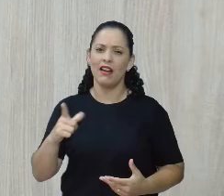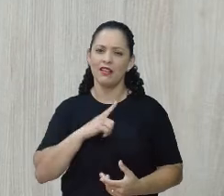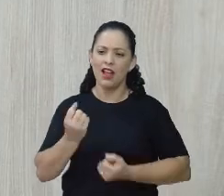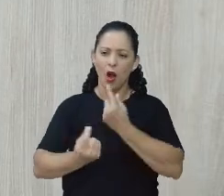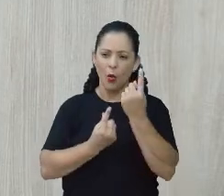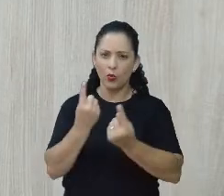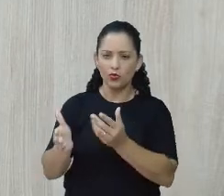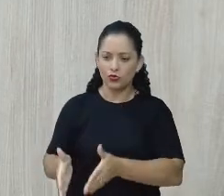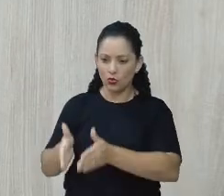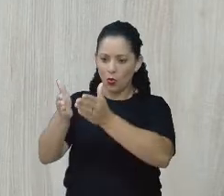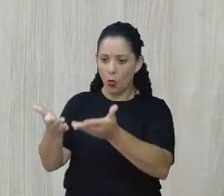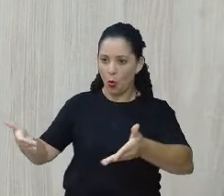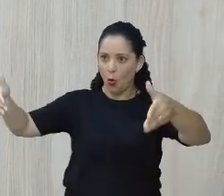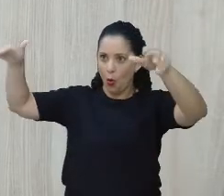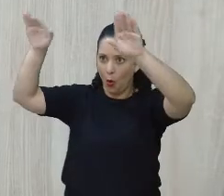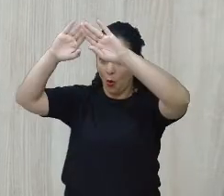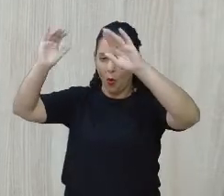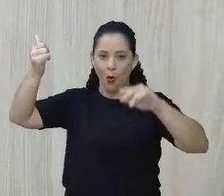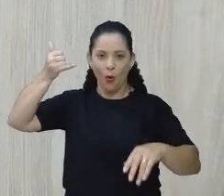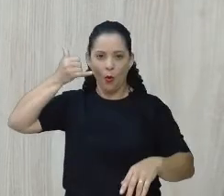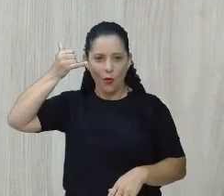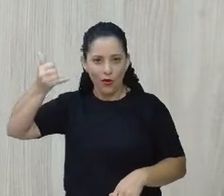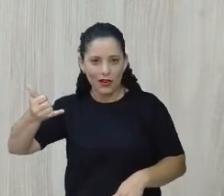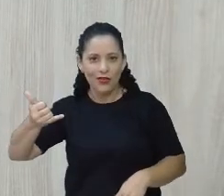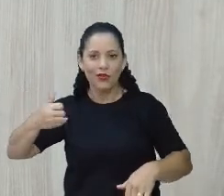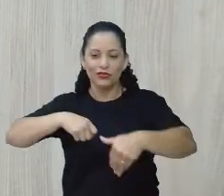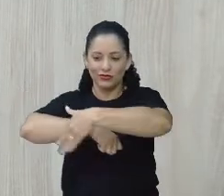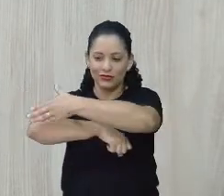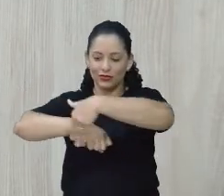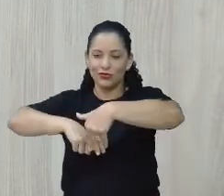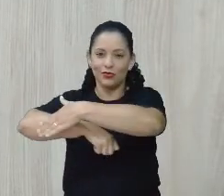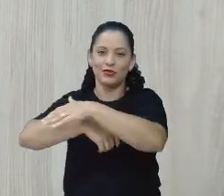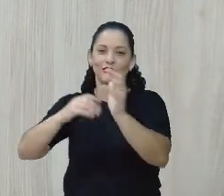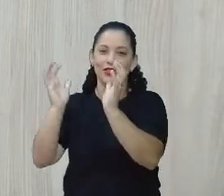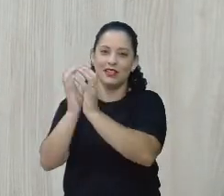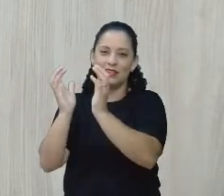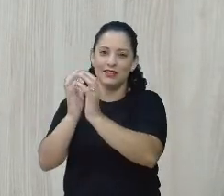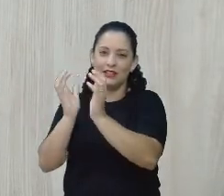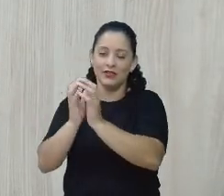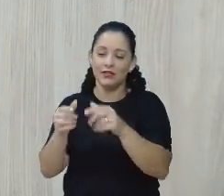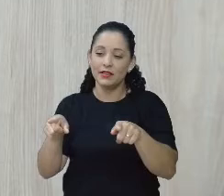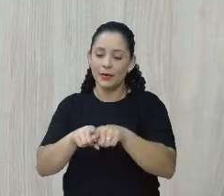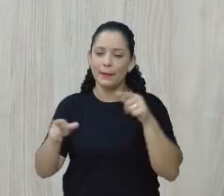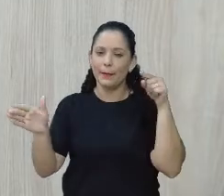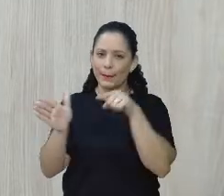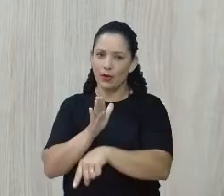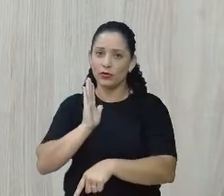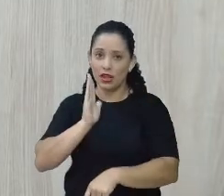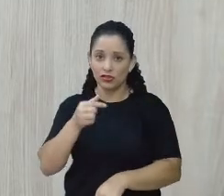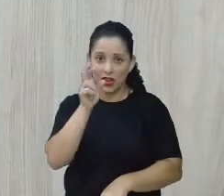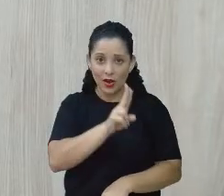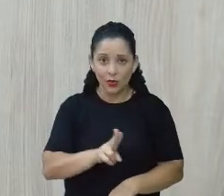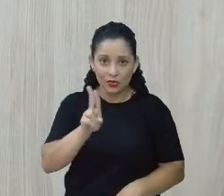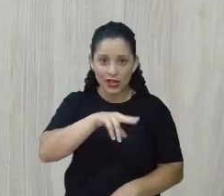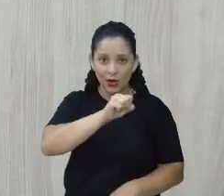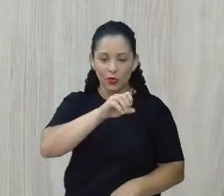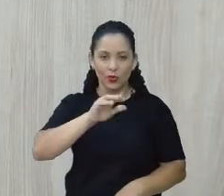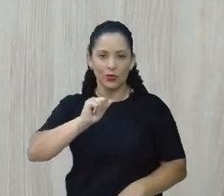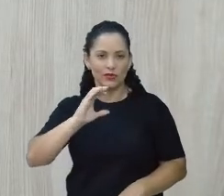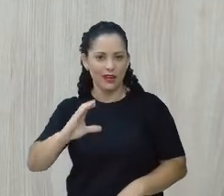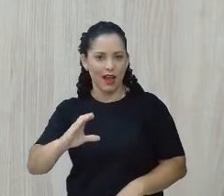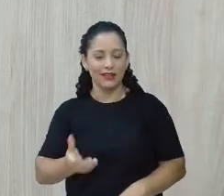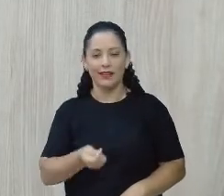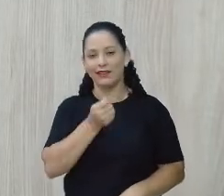de Recife. Olha aí. Não é? E perguntei se eles precisaram usar o saque alguma vez. Tanto Vitória quanto Beatriz falaram que não.